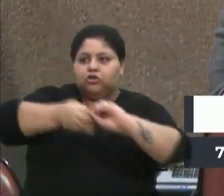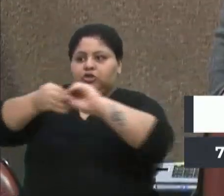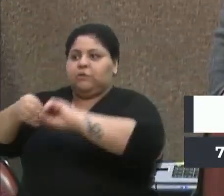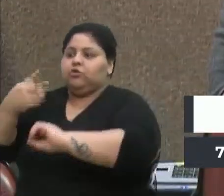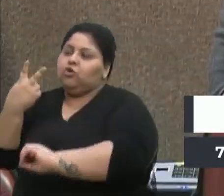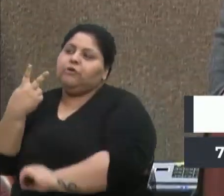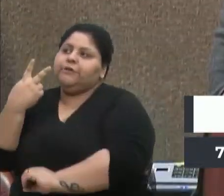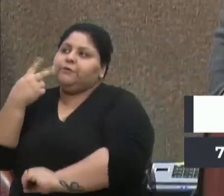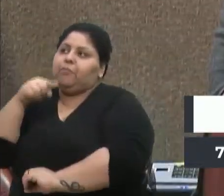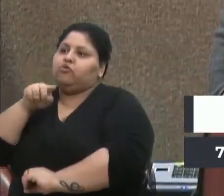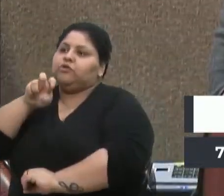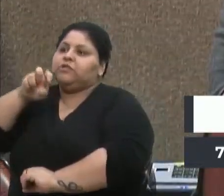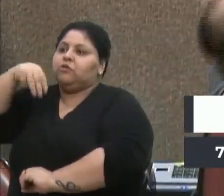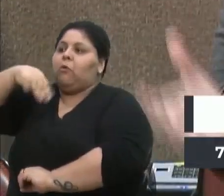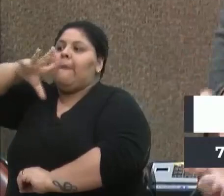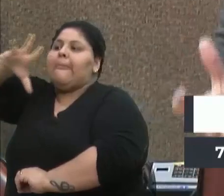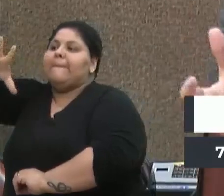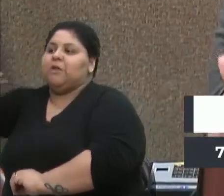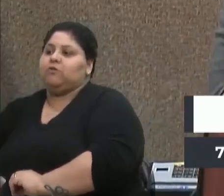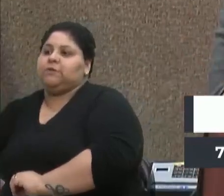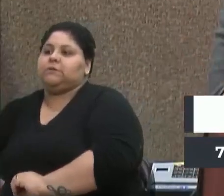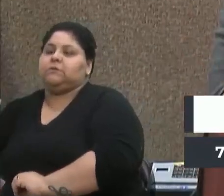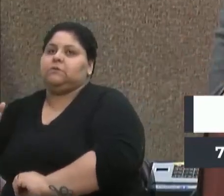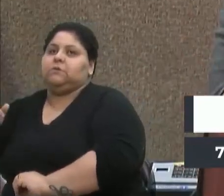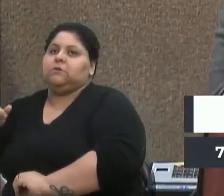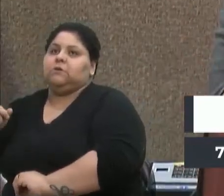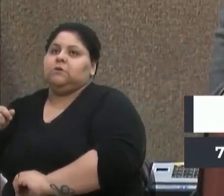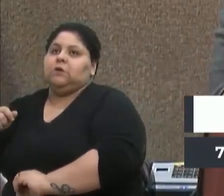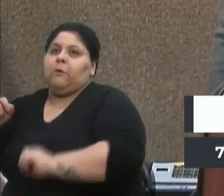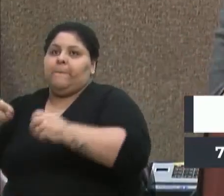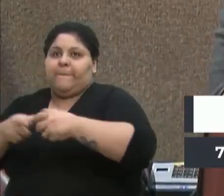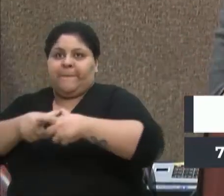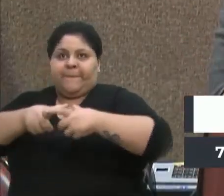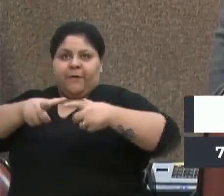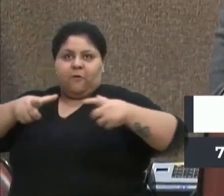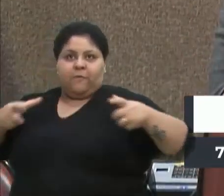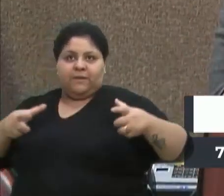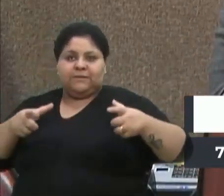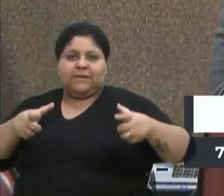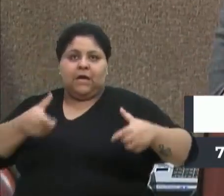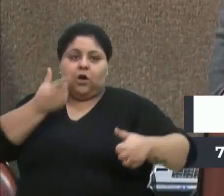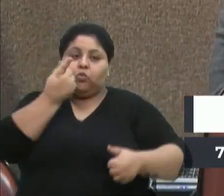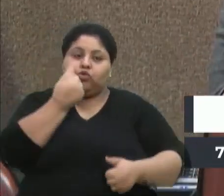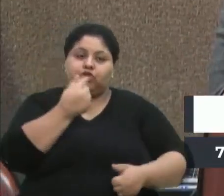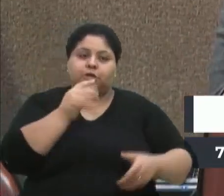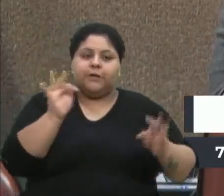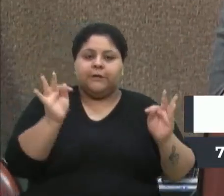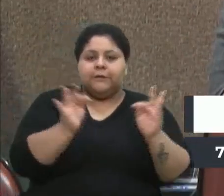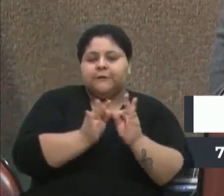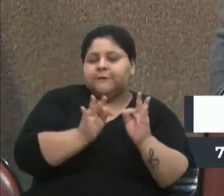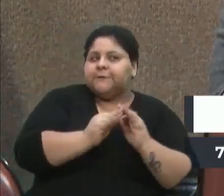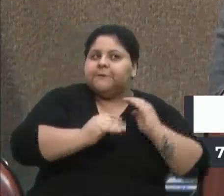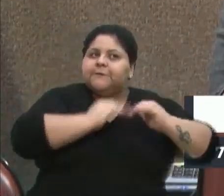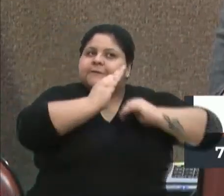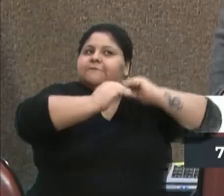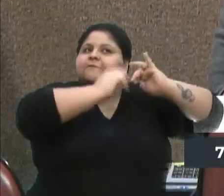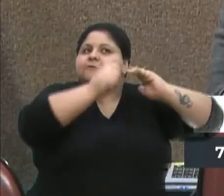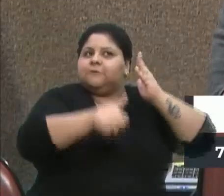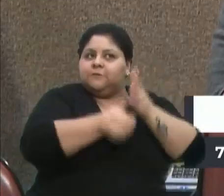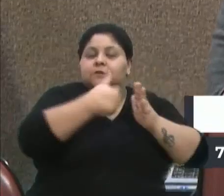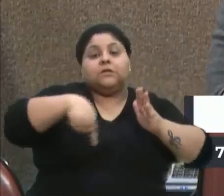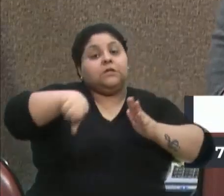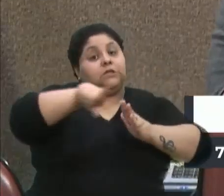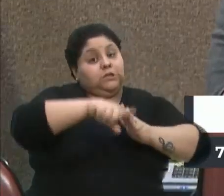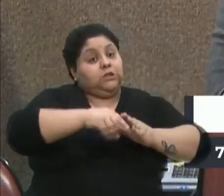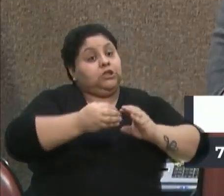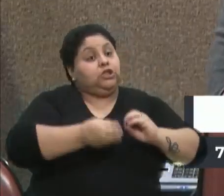modificativa número 1, para ampliar a questão dos recursos tecnológicos, da gente tentar desenvolver melhor, a gente vai ter que tirar de